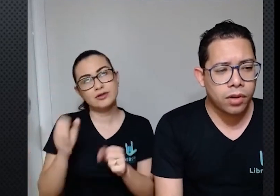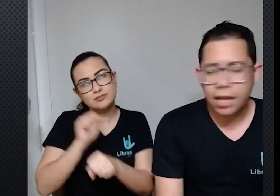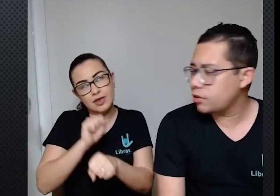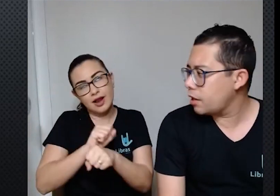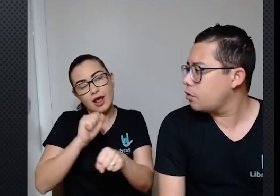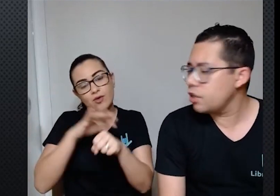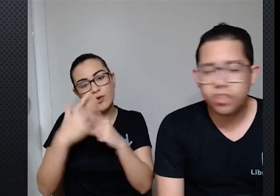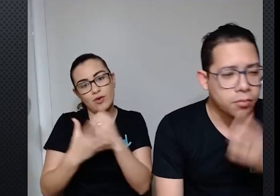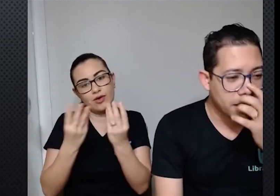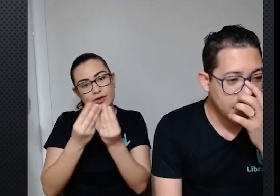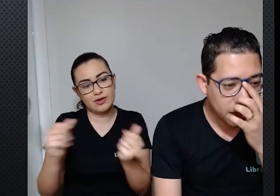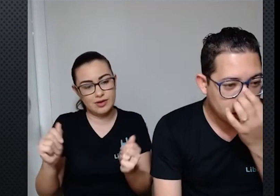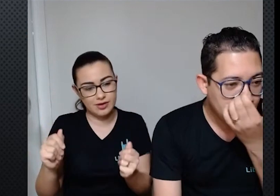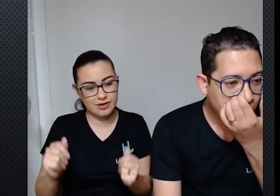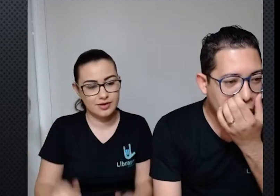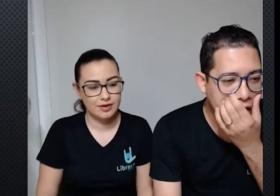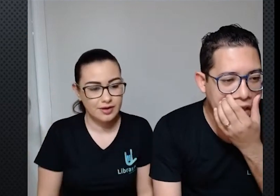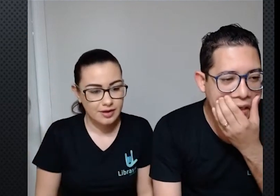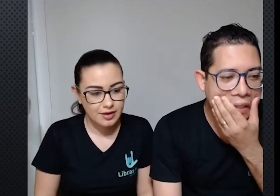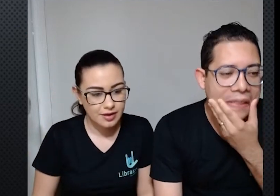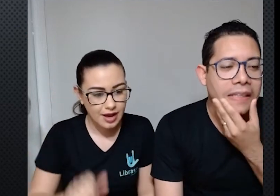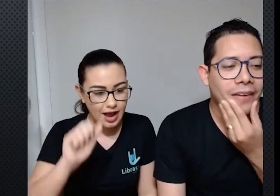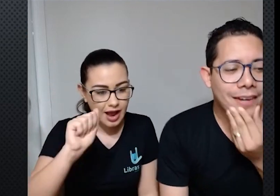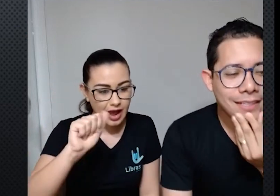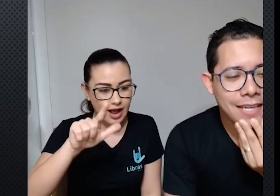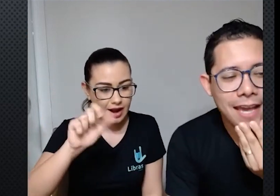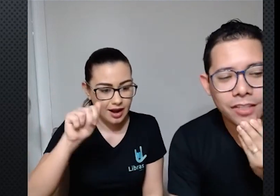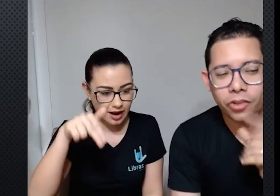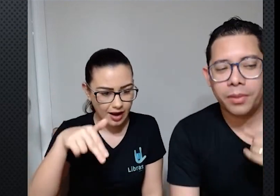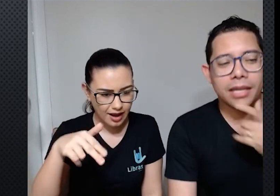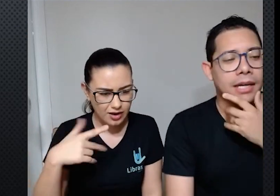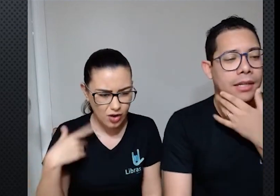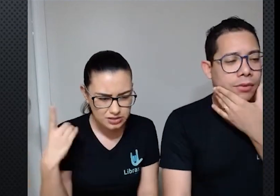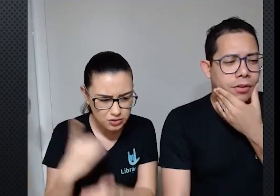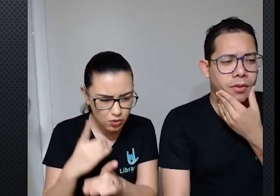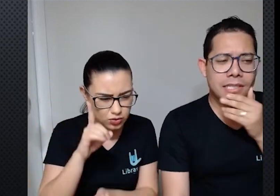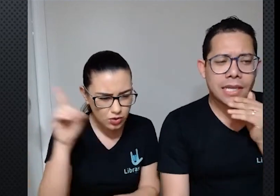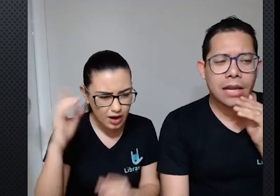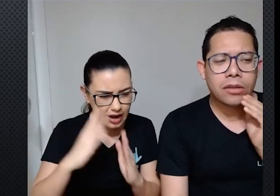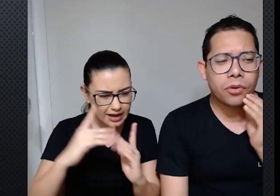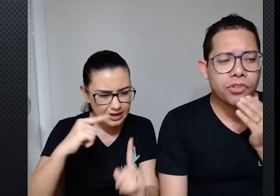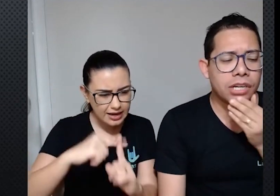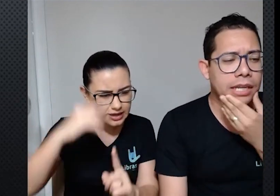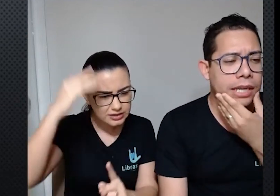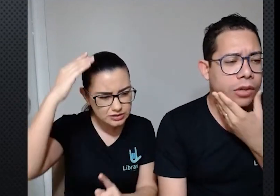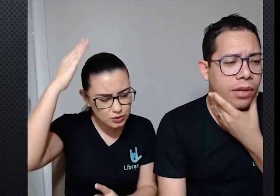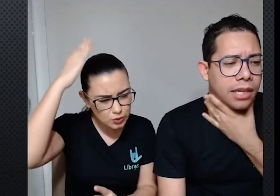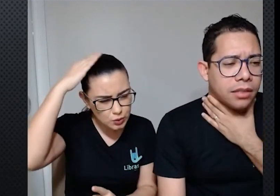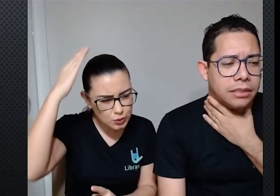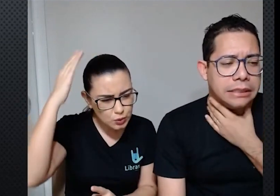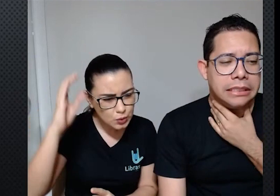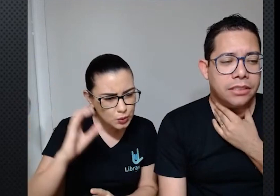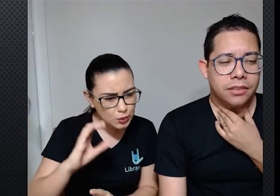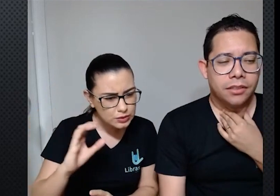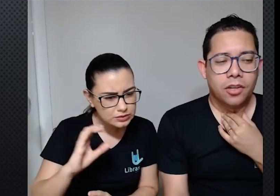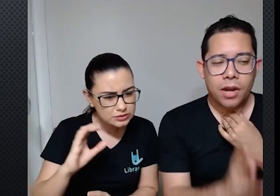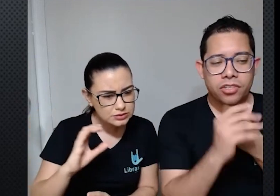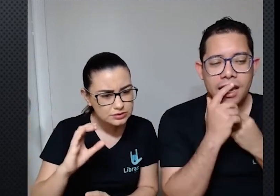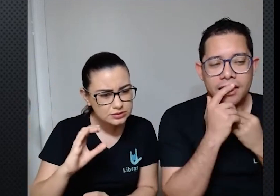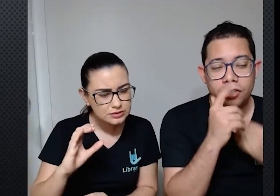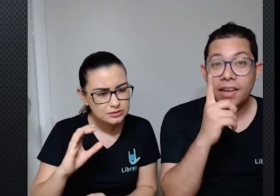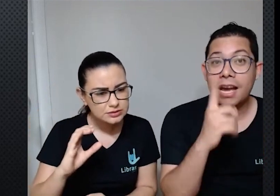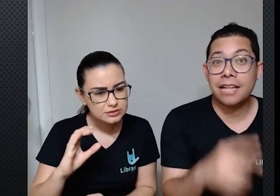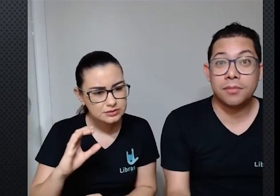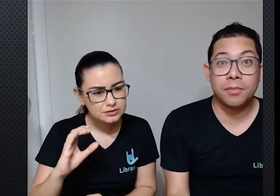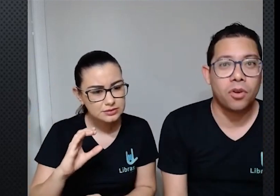num congresso lá em Curitiba, né, o Alan? Eu acho que se eu não me engano. Eu acho que é lá do Rio de Janeiro, eles. Ixi, eu acho